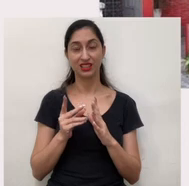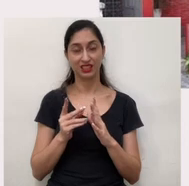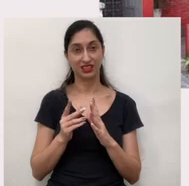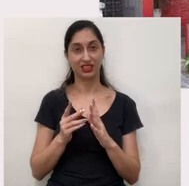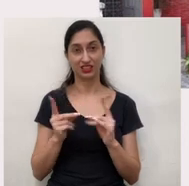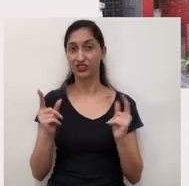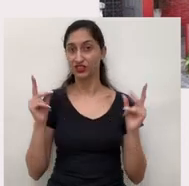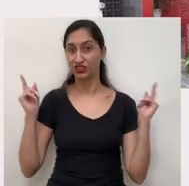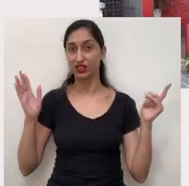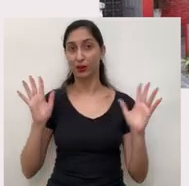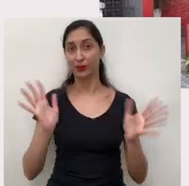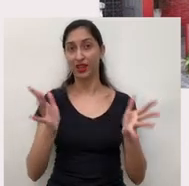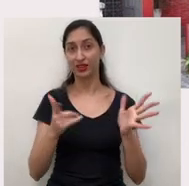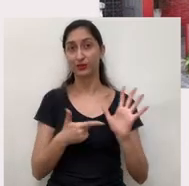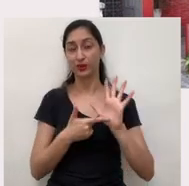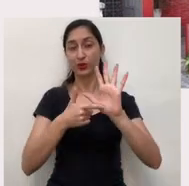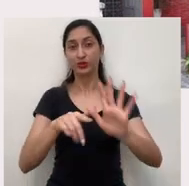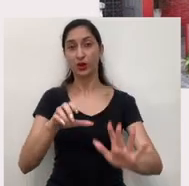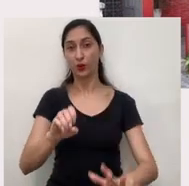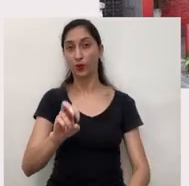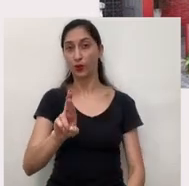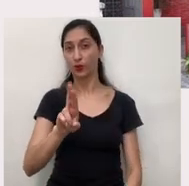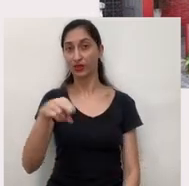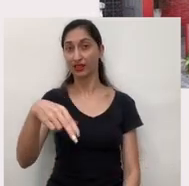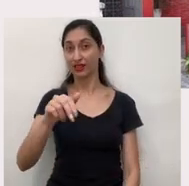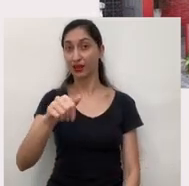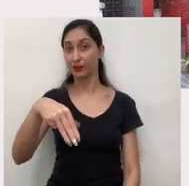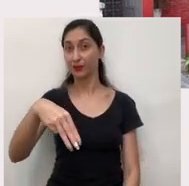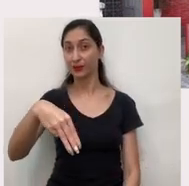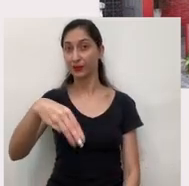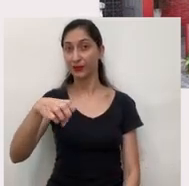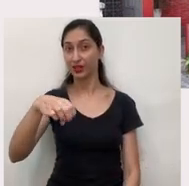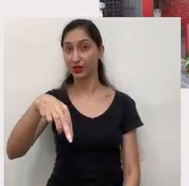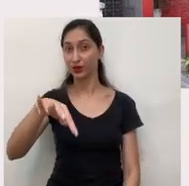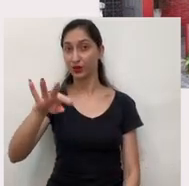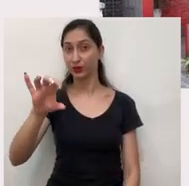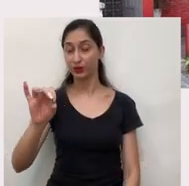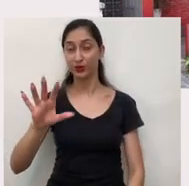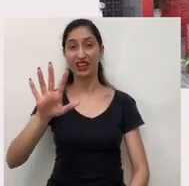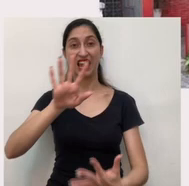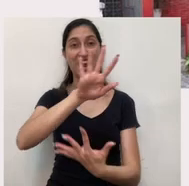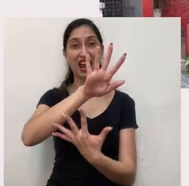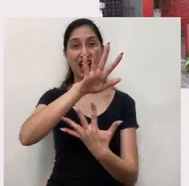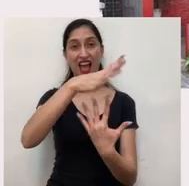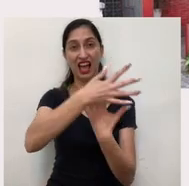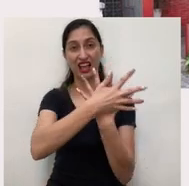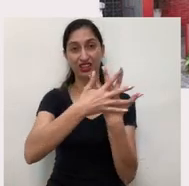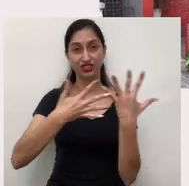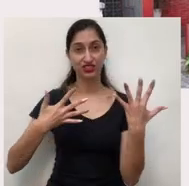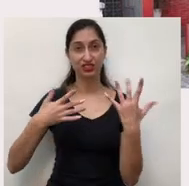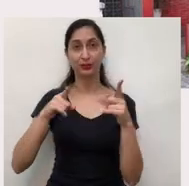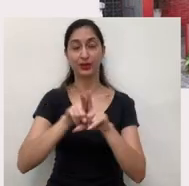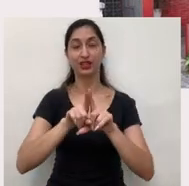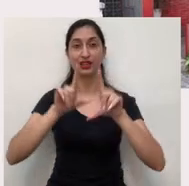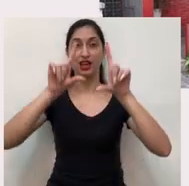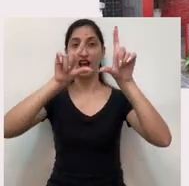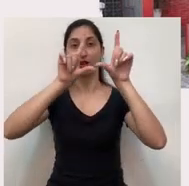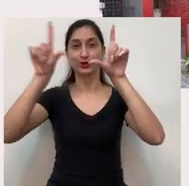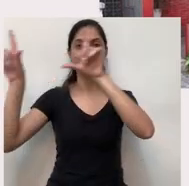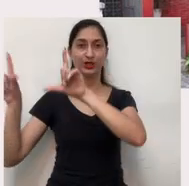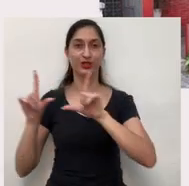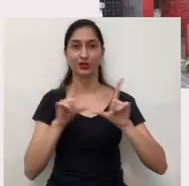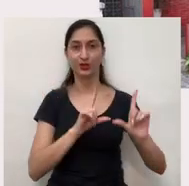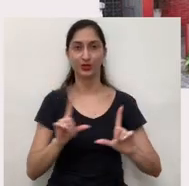dupla manifestação ornamental de grades e azulejos na fachada, esse outro objeto de